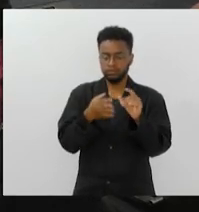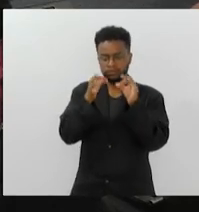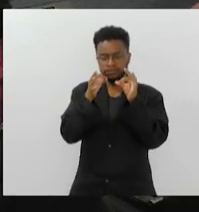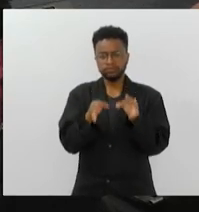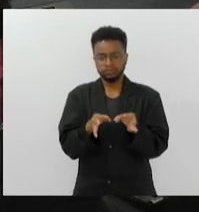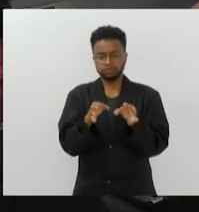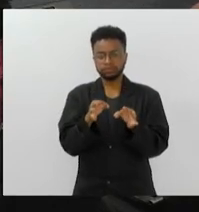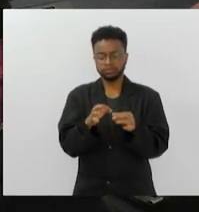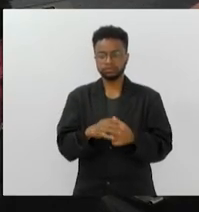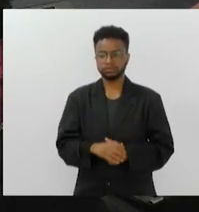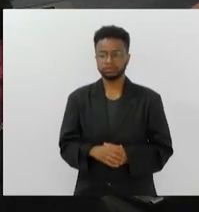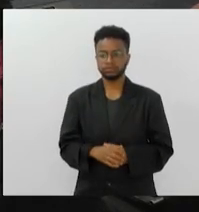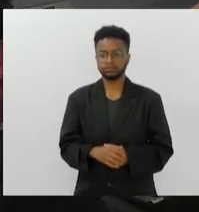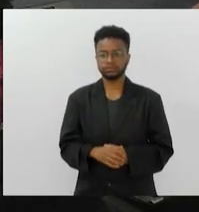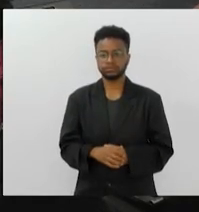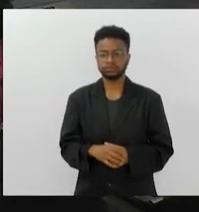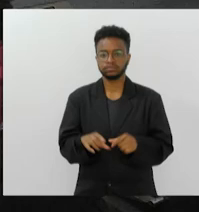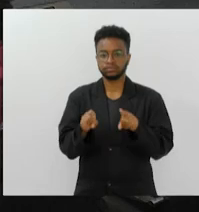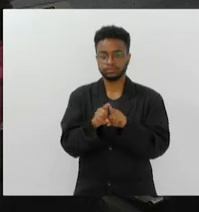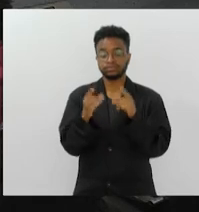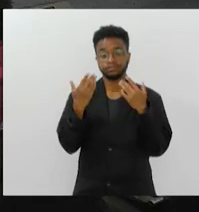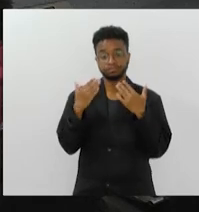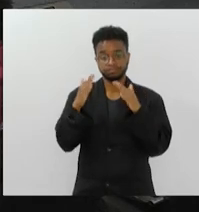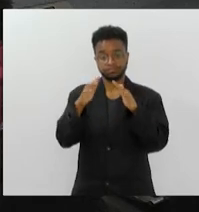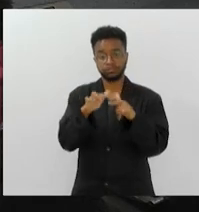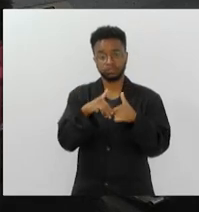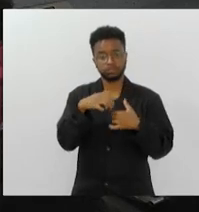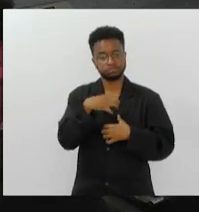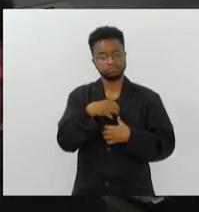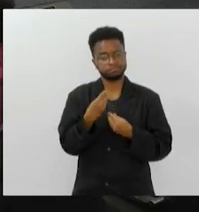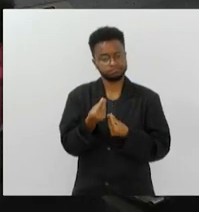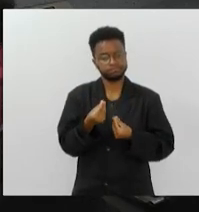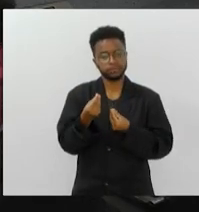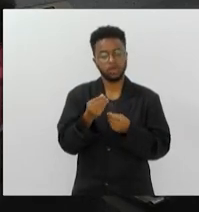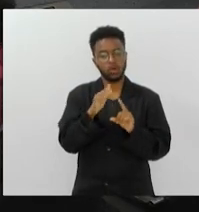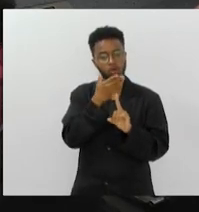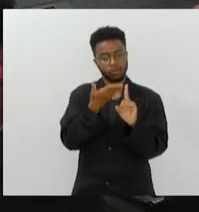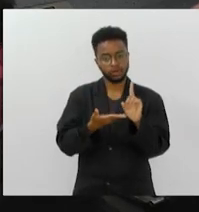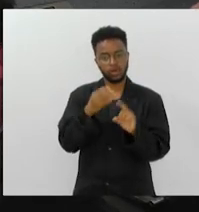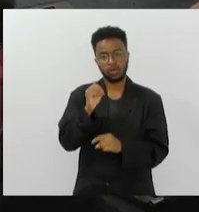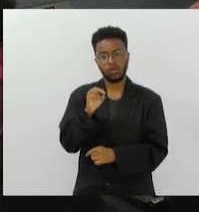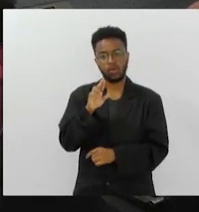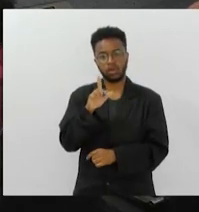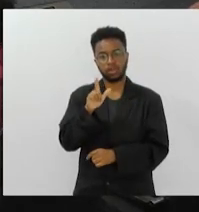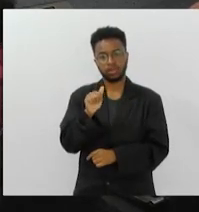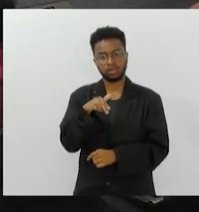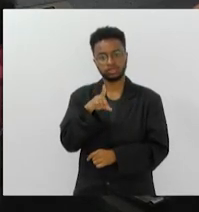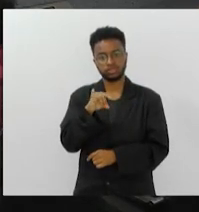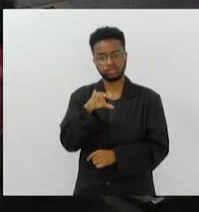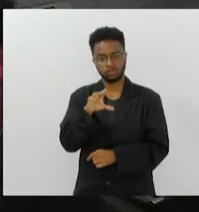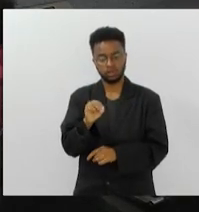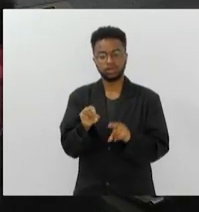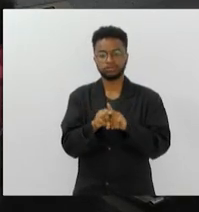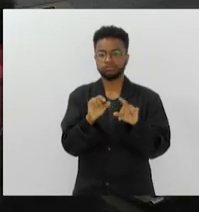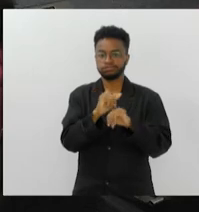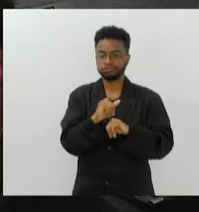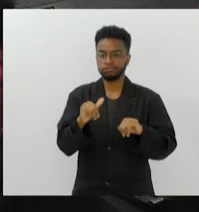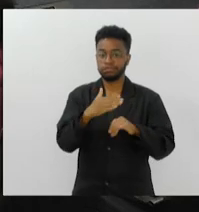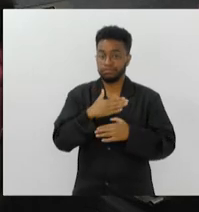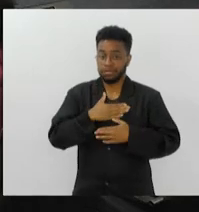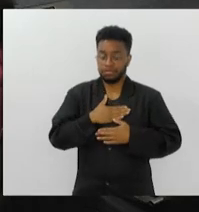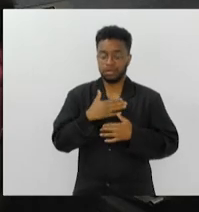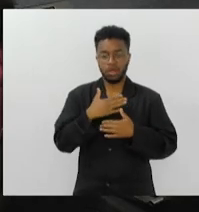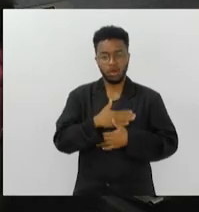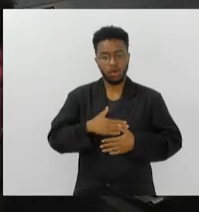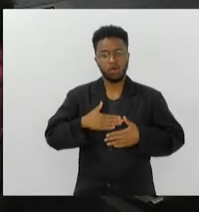né? Parabenizá-lo também pela sensibilidade de homenagear o senhor Orlandino, dizer que é uma honra, como trabalhador